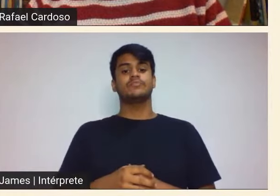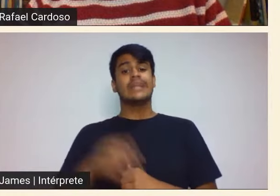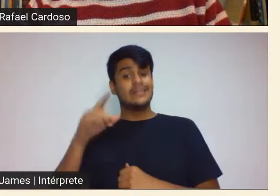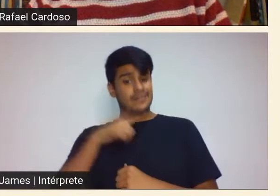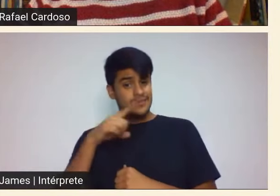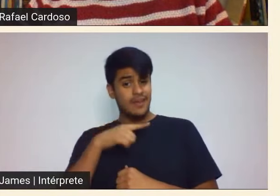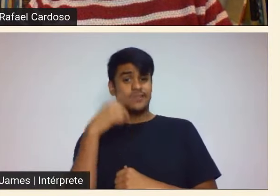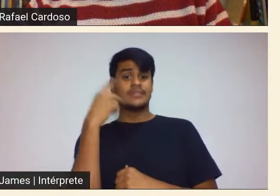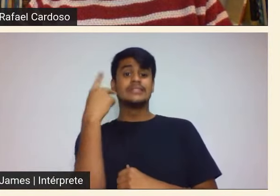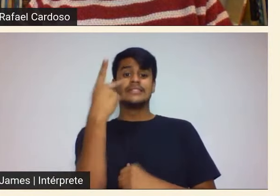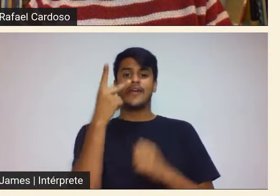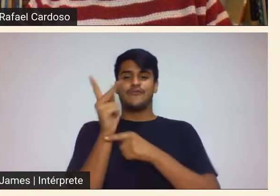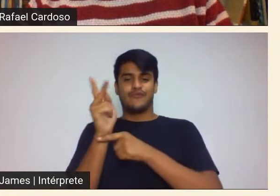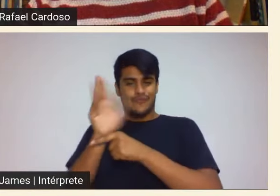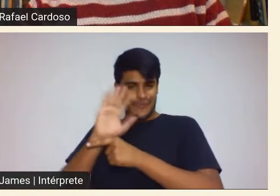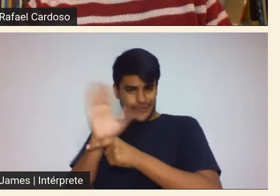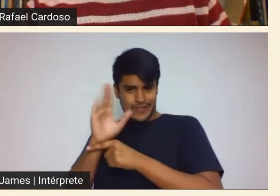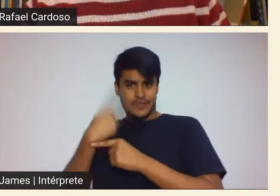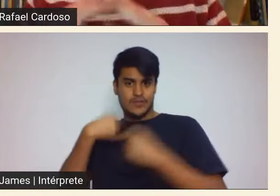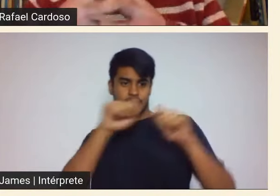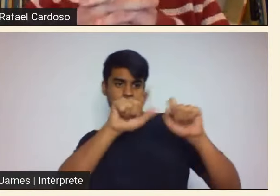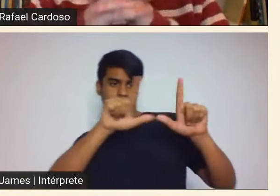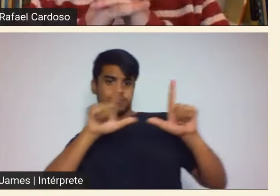no seu vídeo justapõe